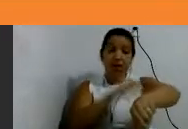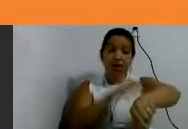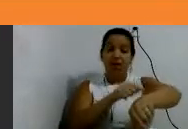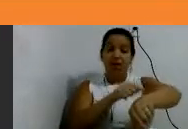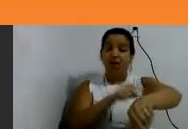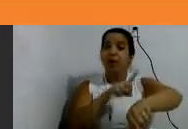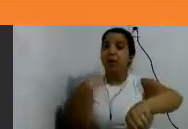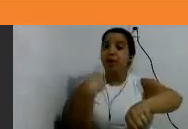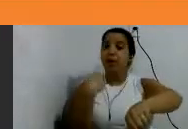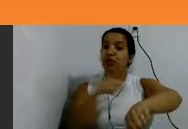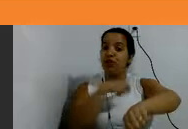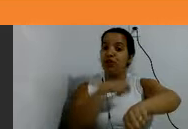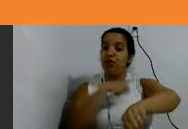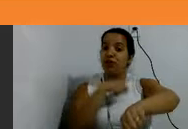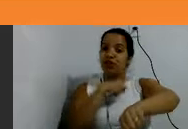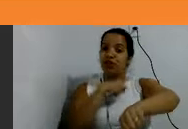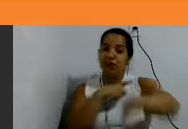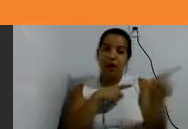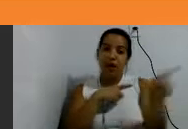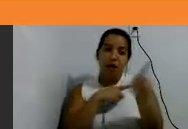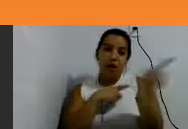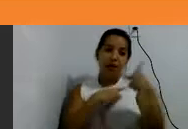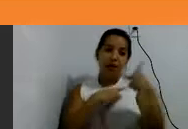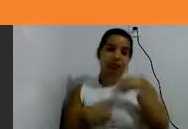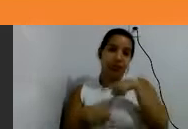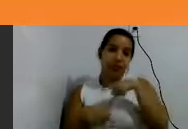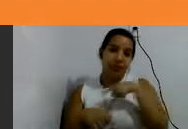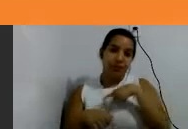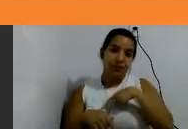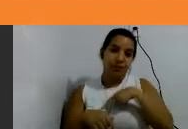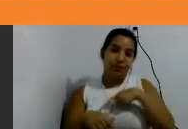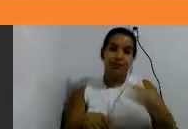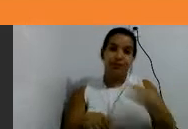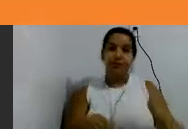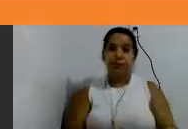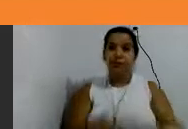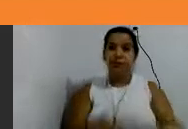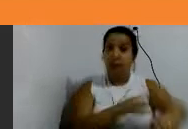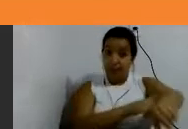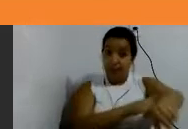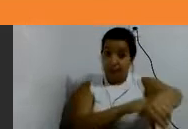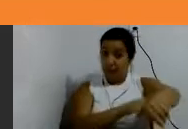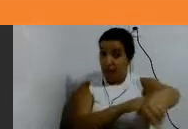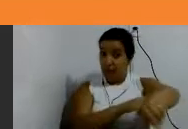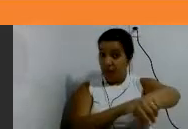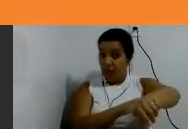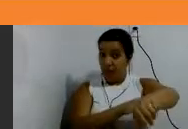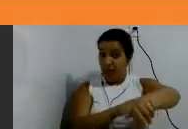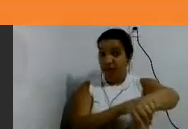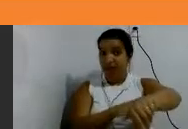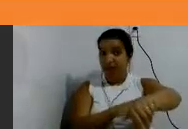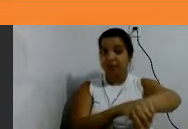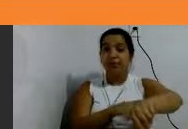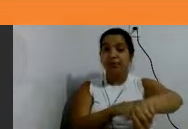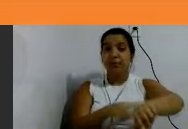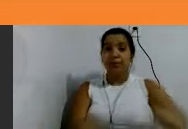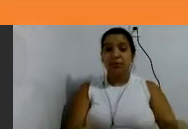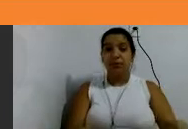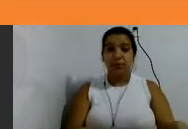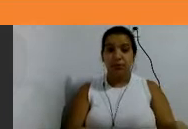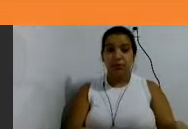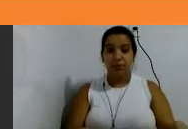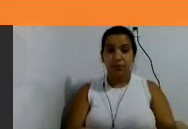necrose. Então, aqui a gente tem uma úlcera de pele, e essa é uma úlcera que tem uma